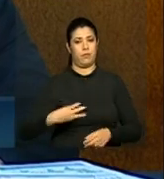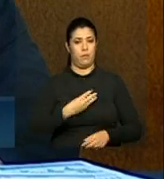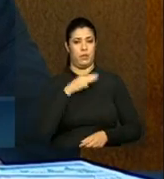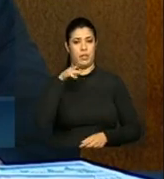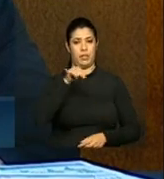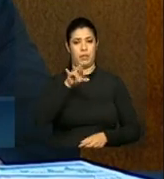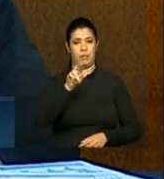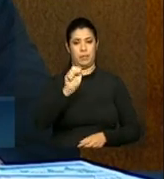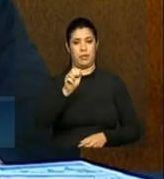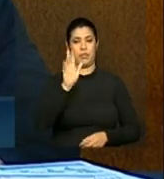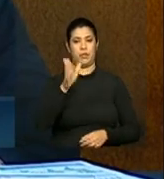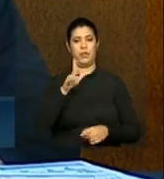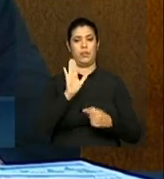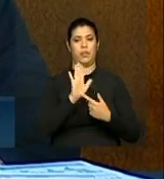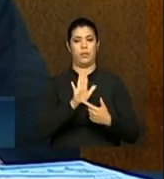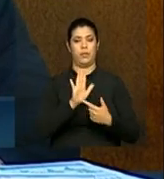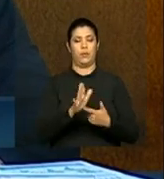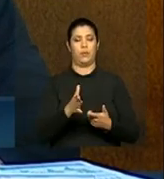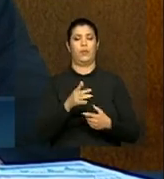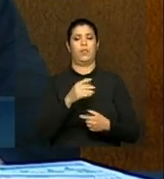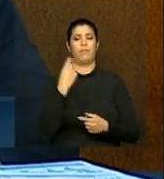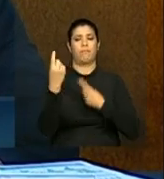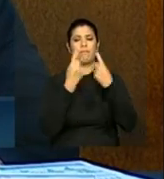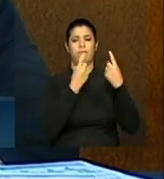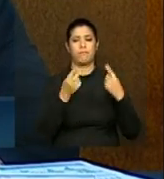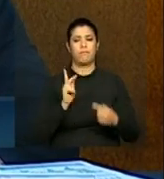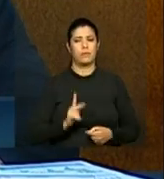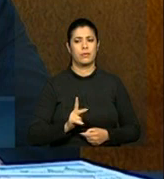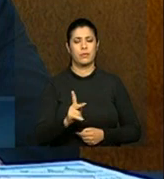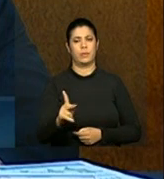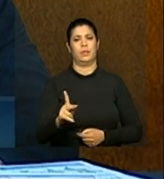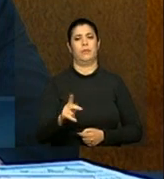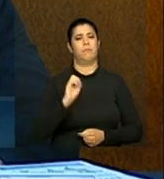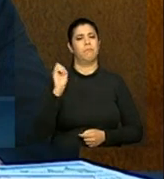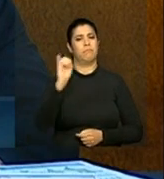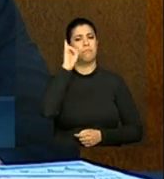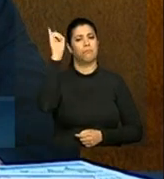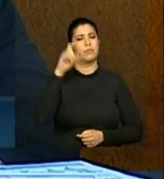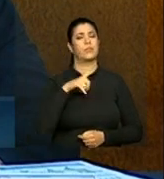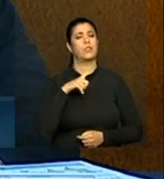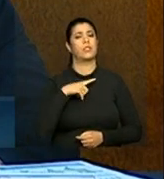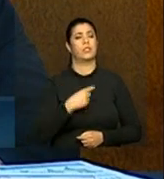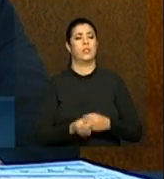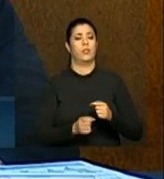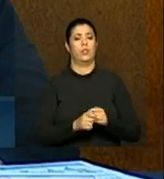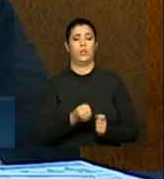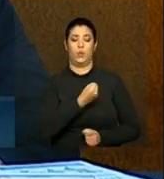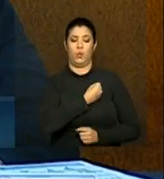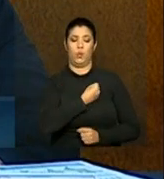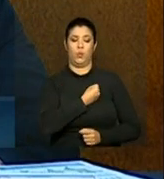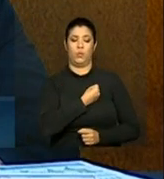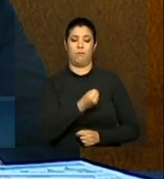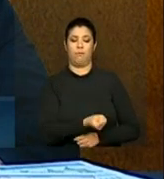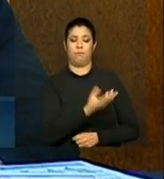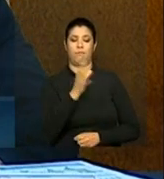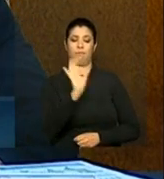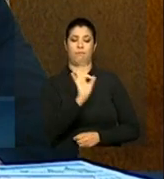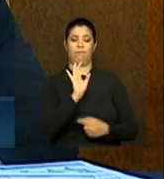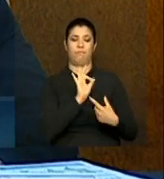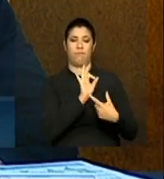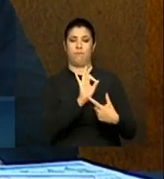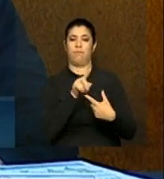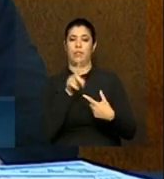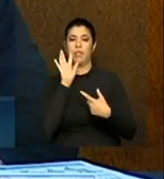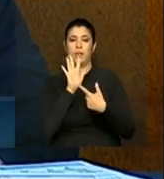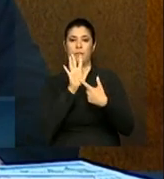aqui. Mas é preciso, e eu acho que cada vez mais é preciso que esses números também se reflitam numa visão